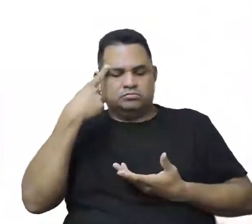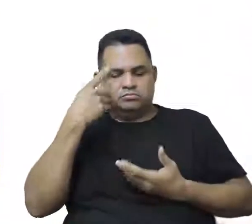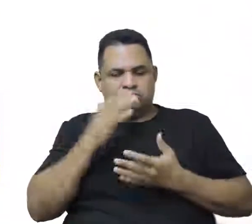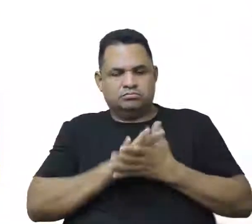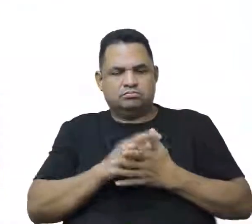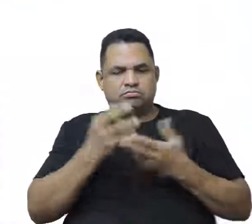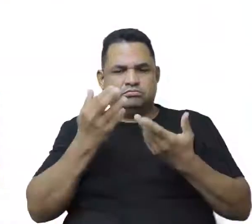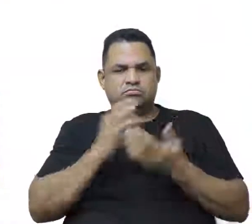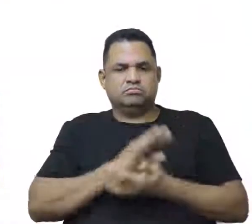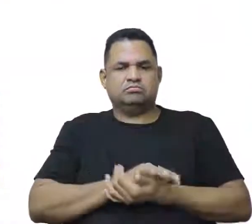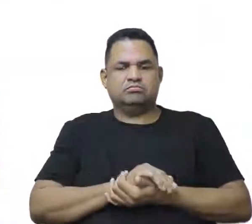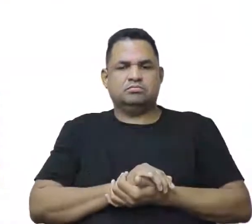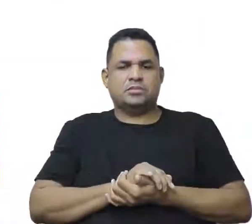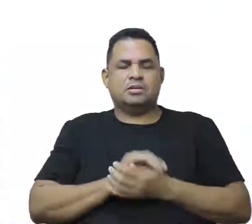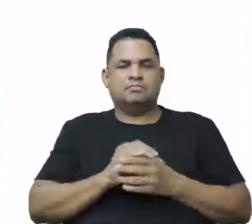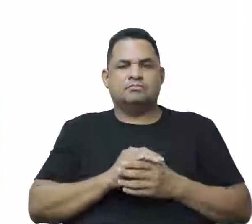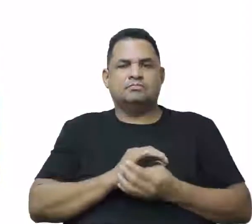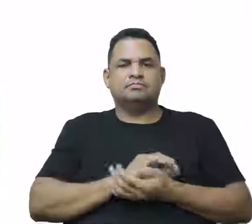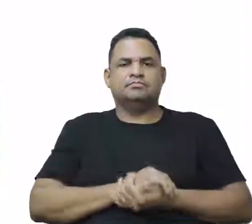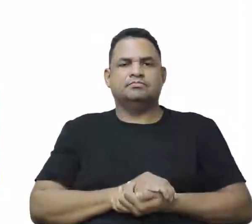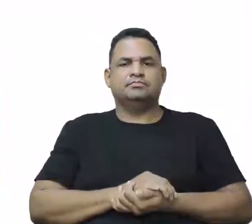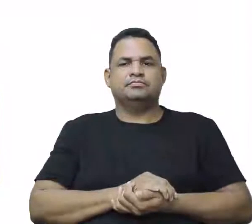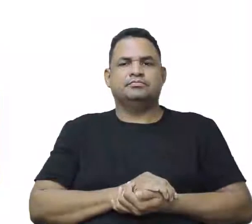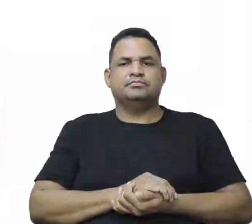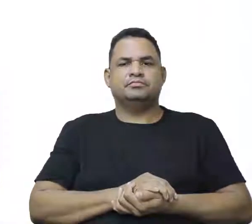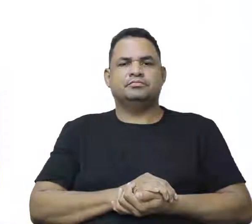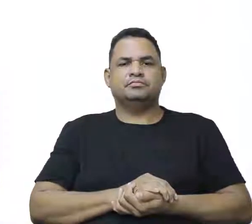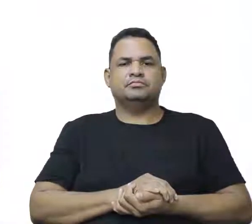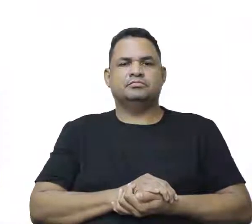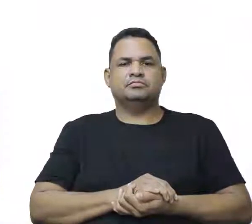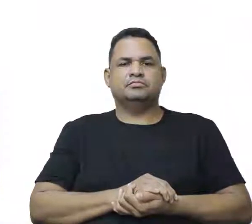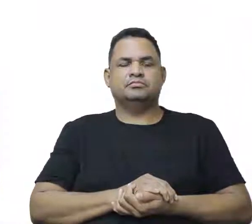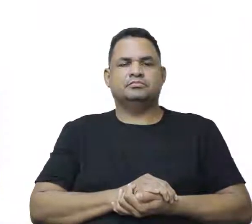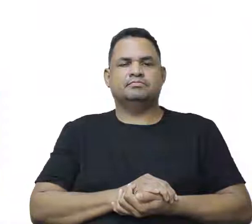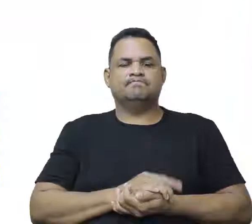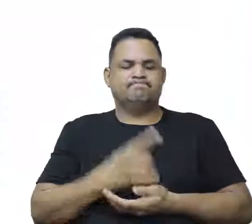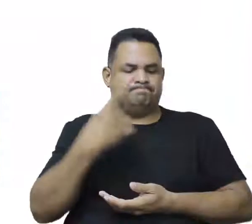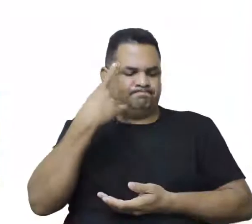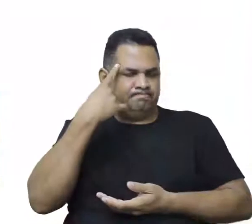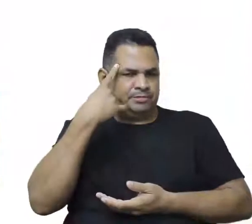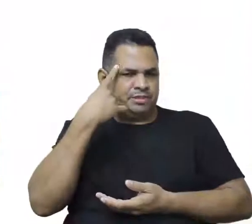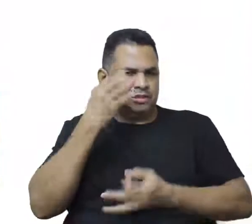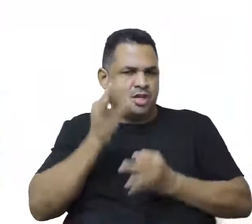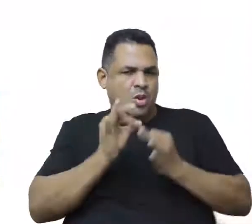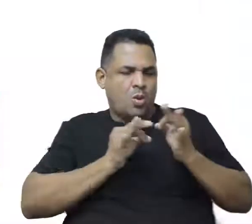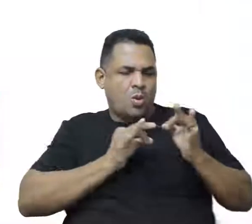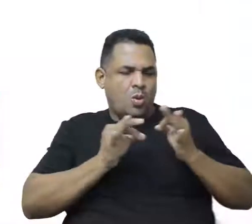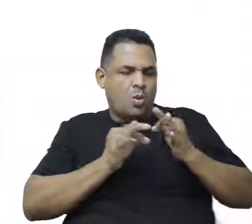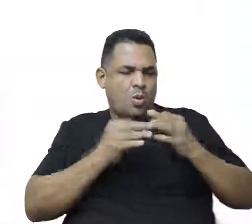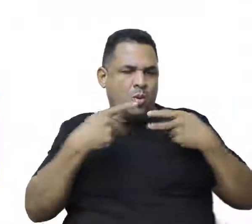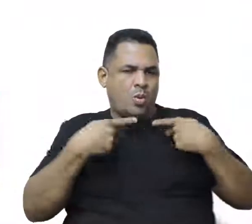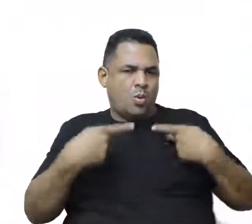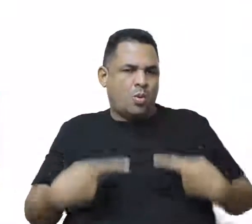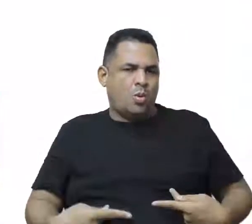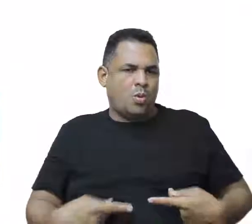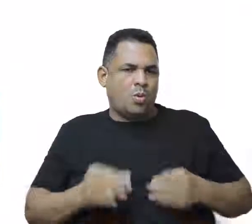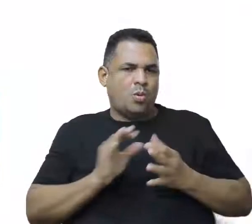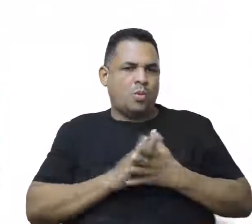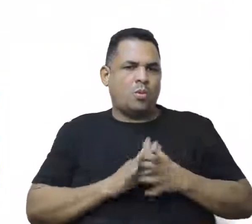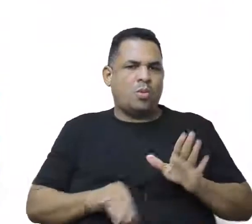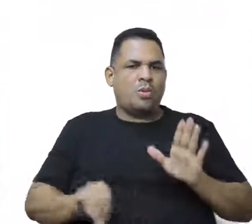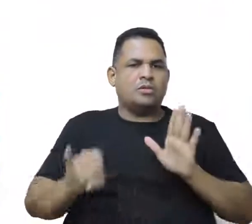mais abrangente, então a gente tem aqui a educação física pensando performance corporal, a